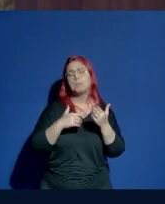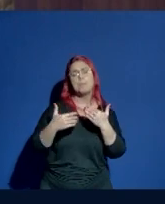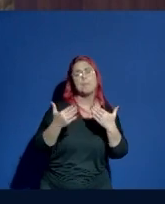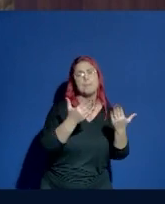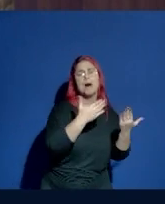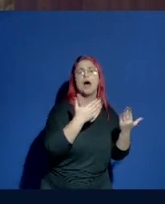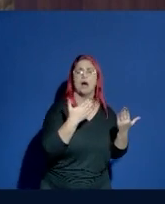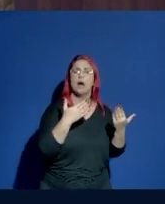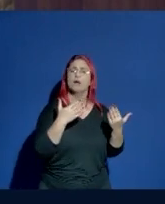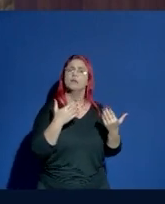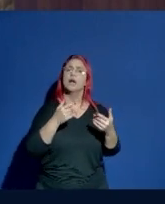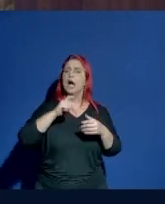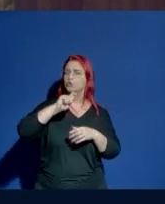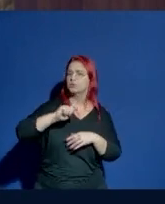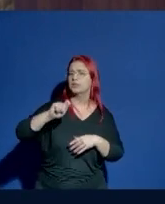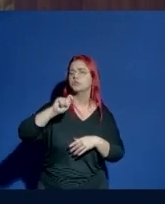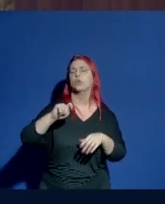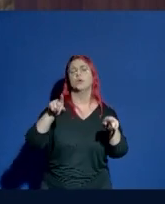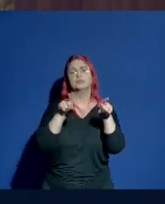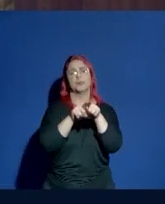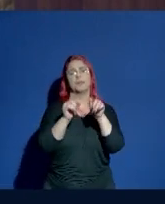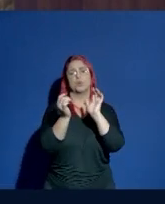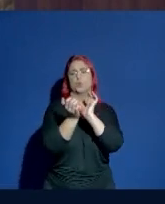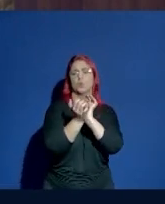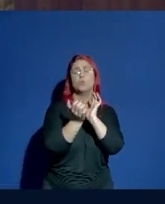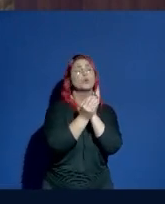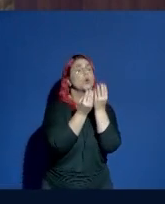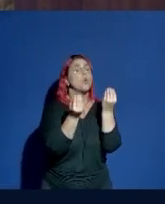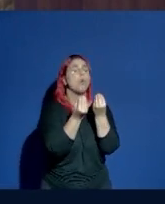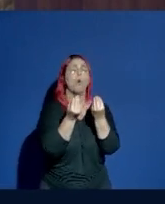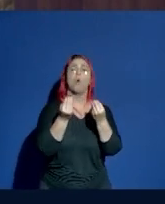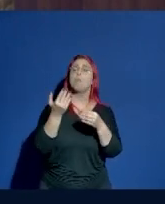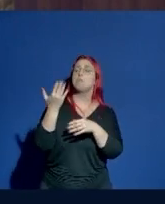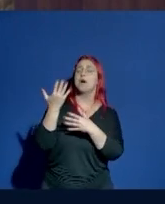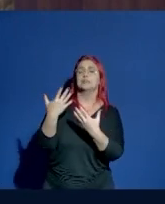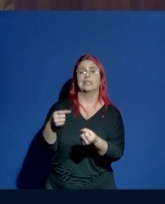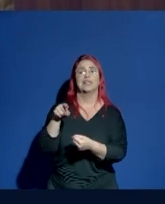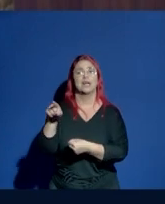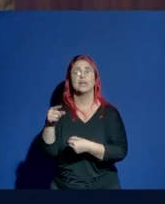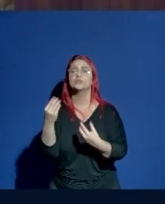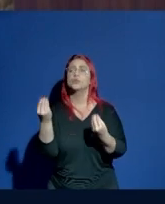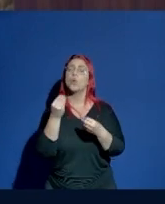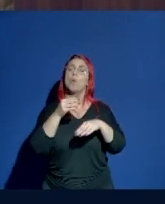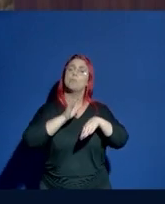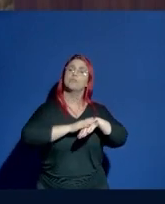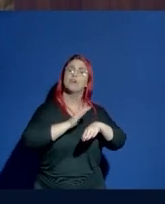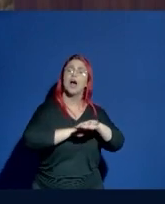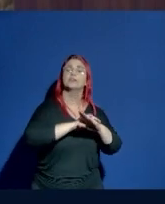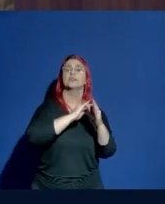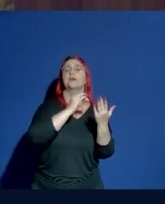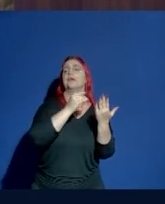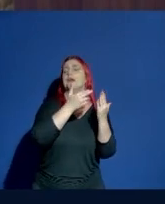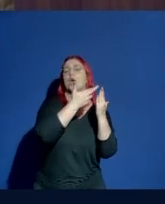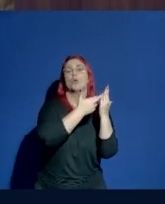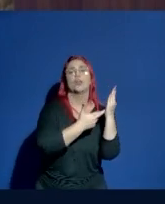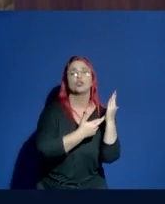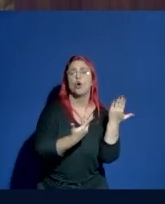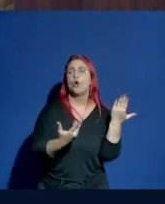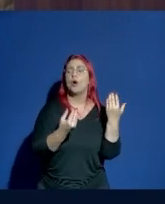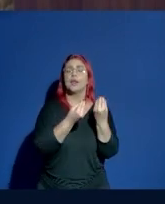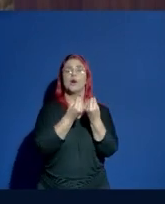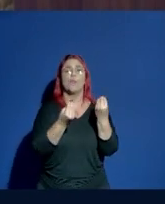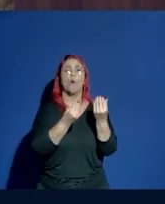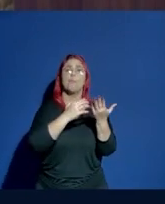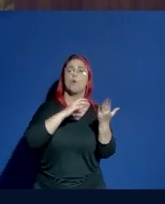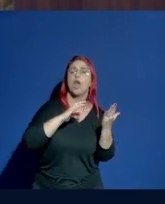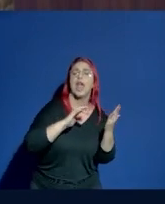entre o setor, entre a associação, de como que a gente lida com isso, de como que a parte de registros, a parte regulatória, ela